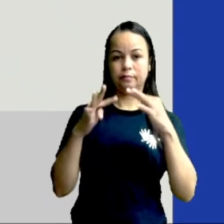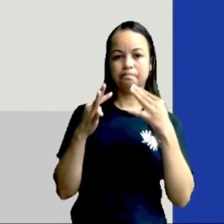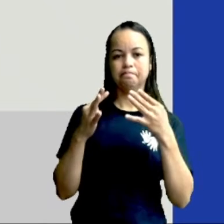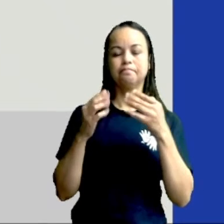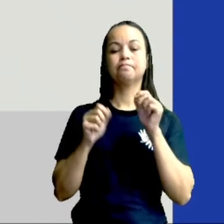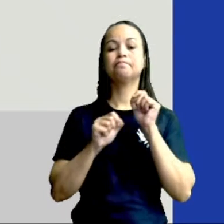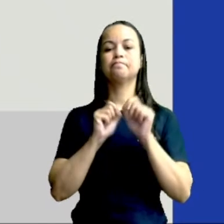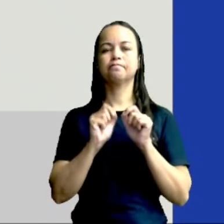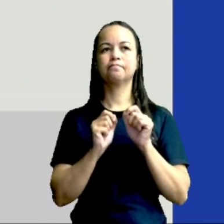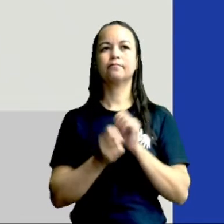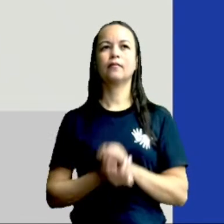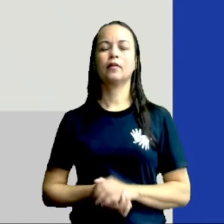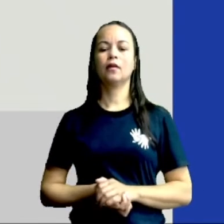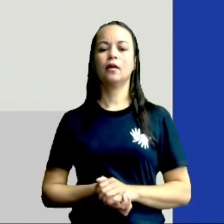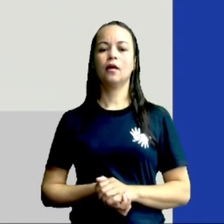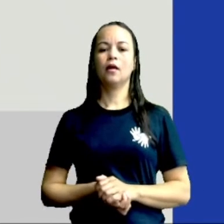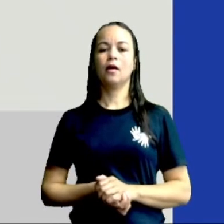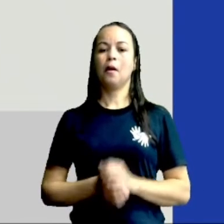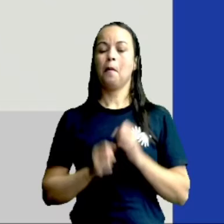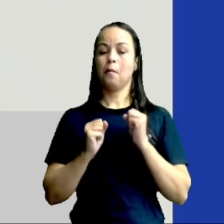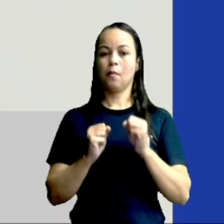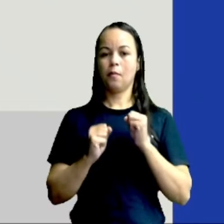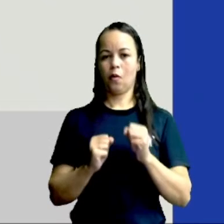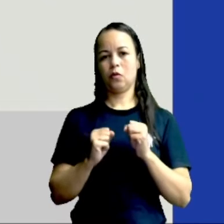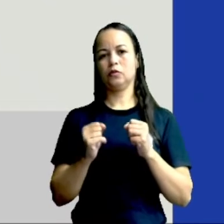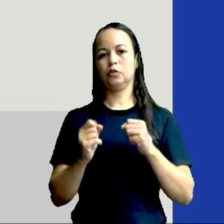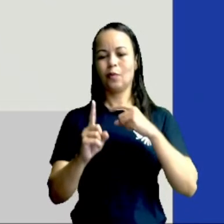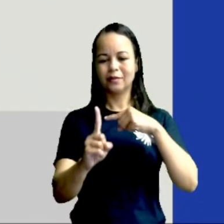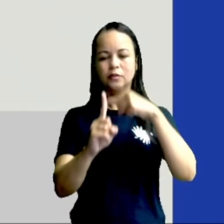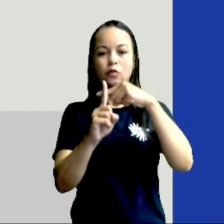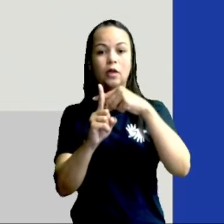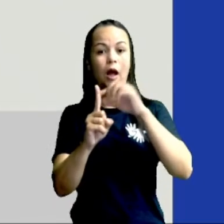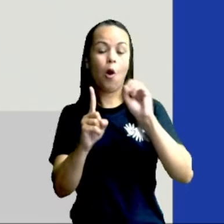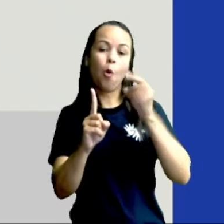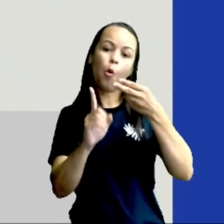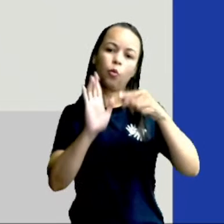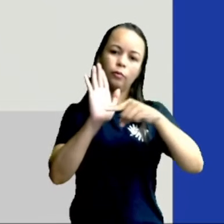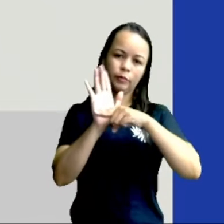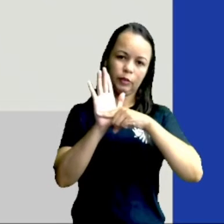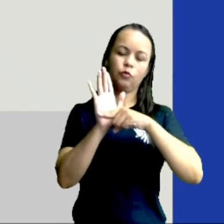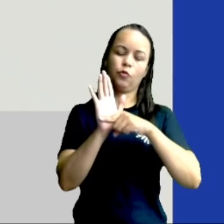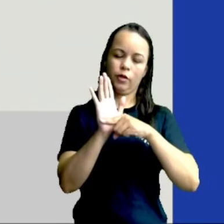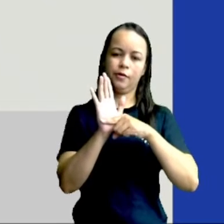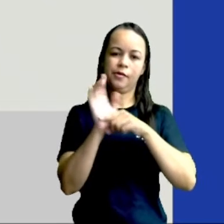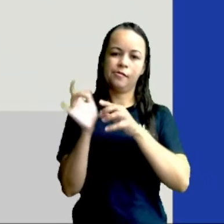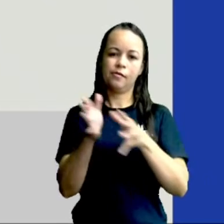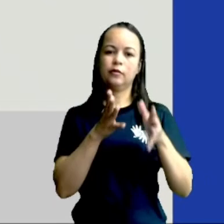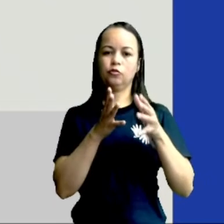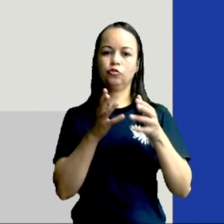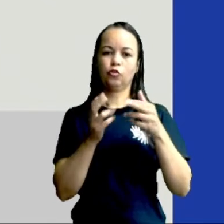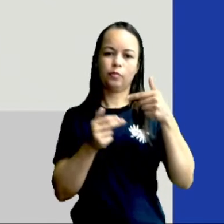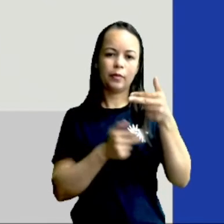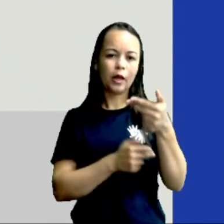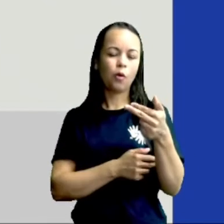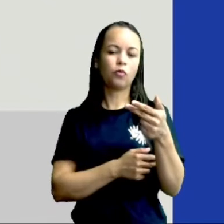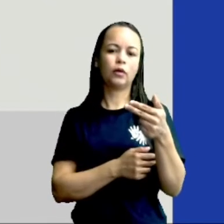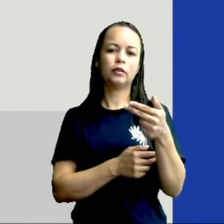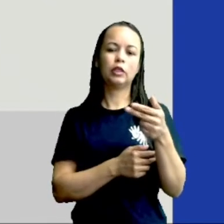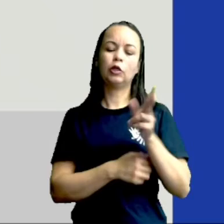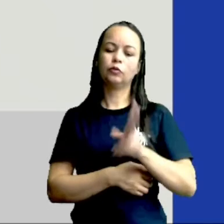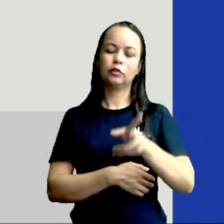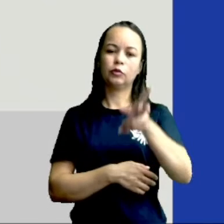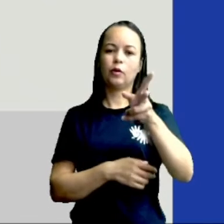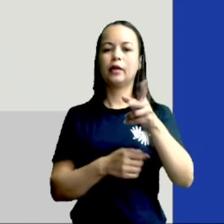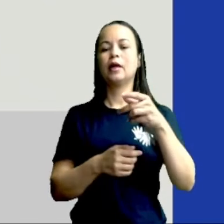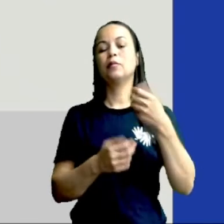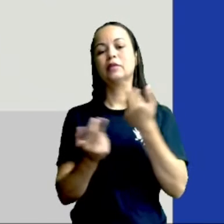que eu posso adicionar ou diminuir um mesmo número nos dois membros da igualdade. E continuaremos